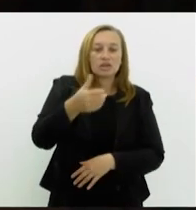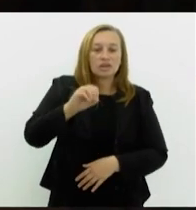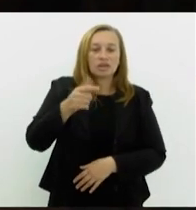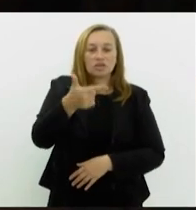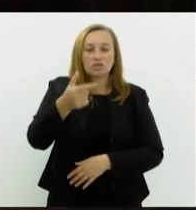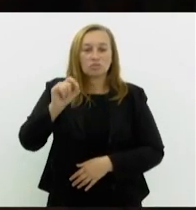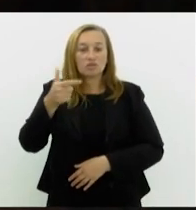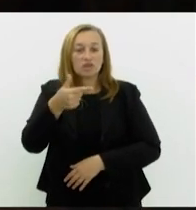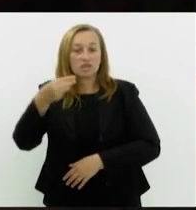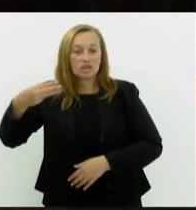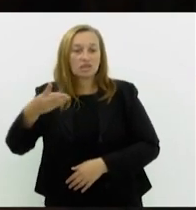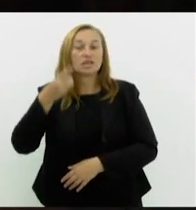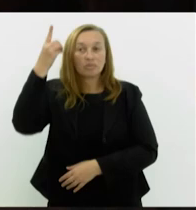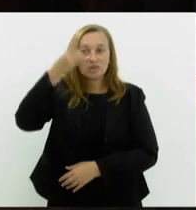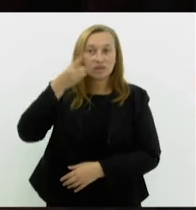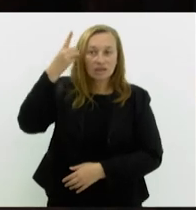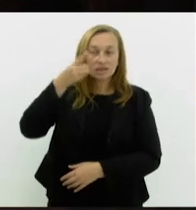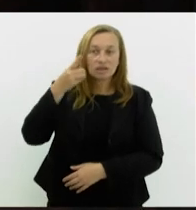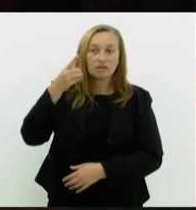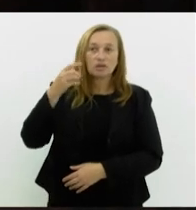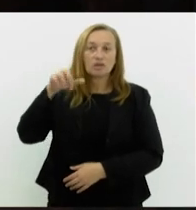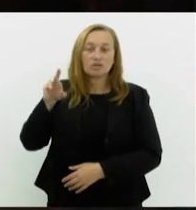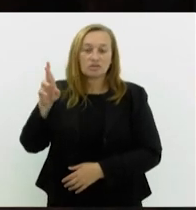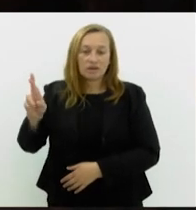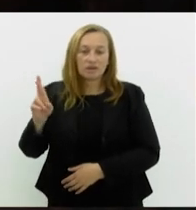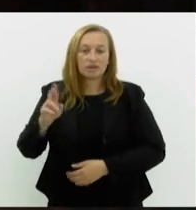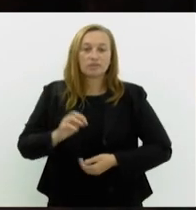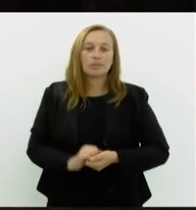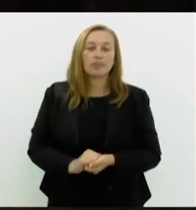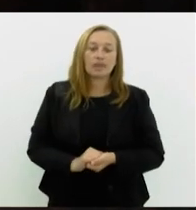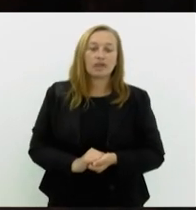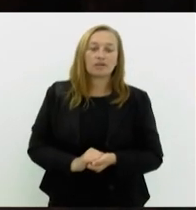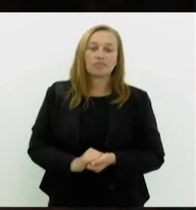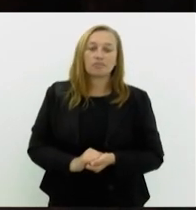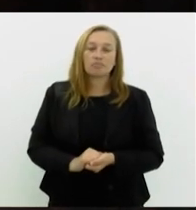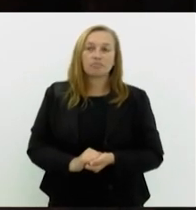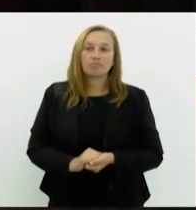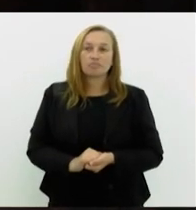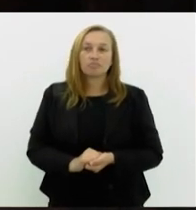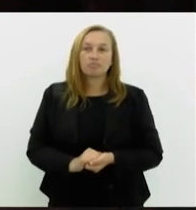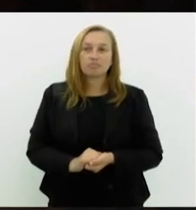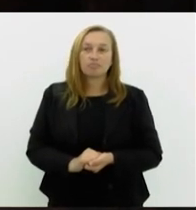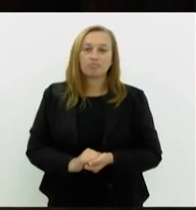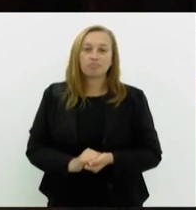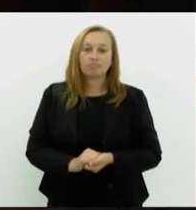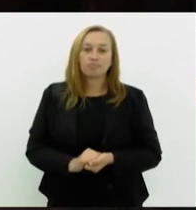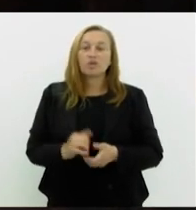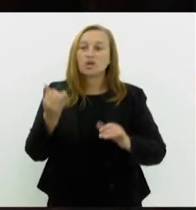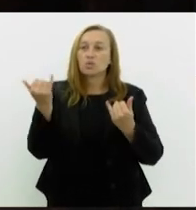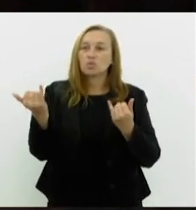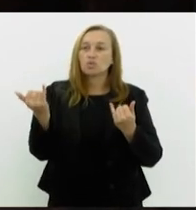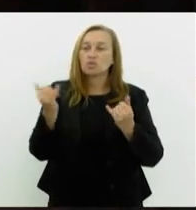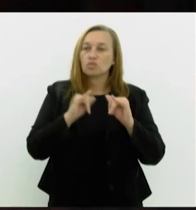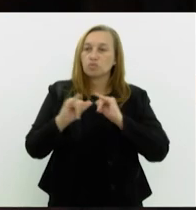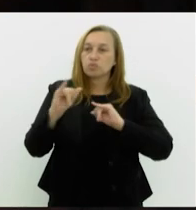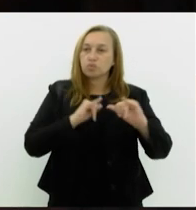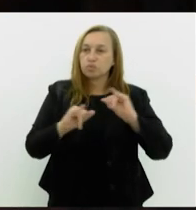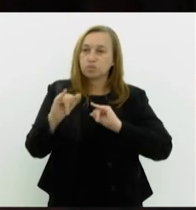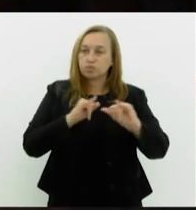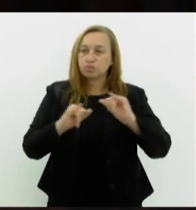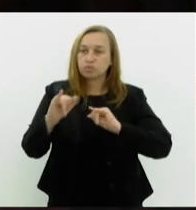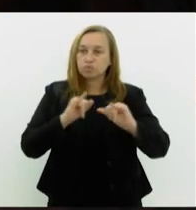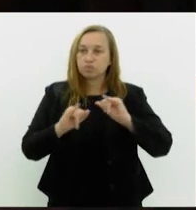de 2023, de autoria do deputado Rosenberg Reis, que determina a disponibilização de informações através